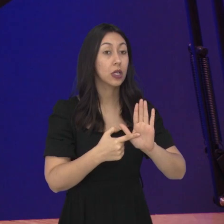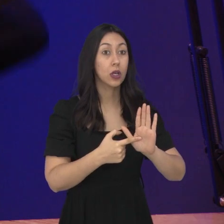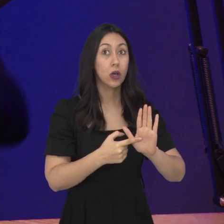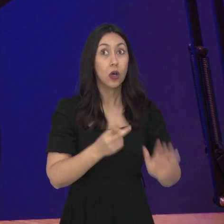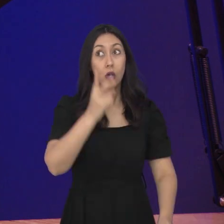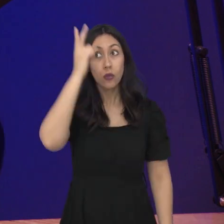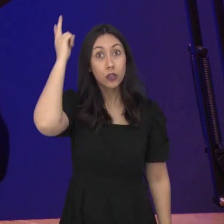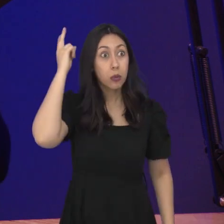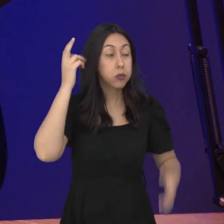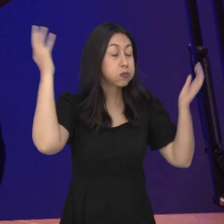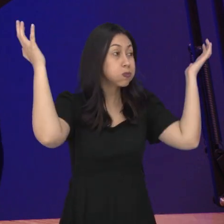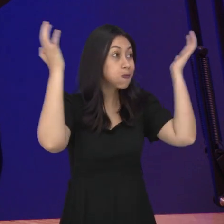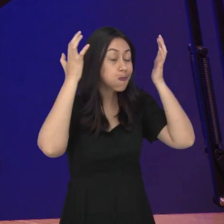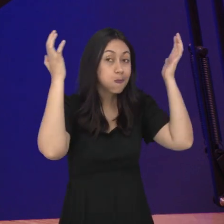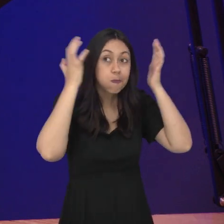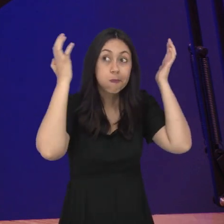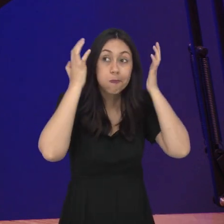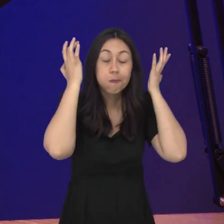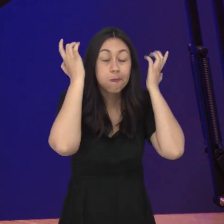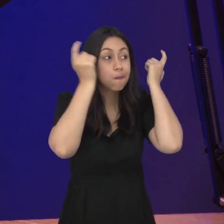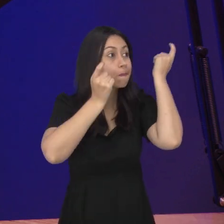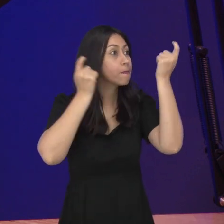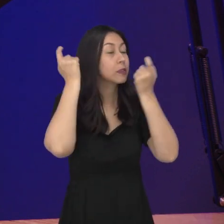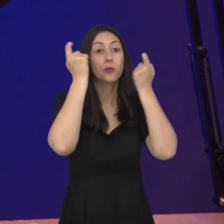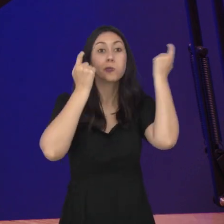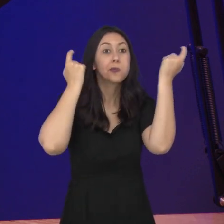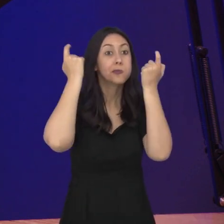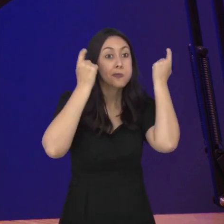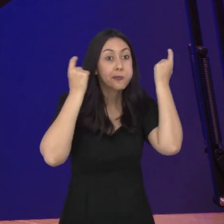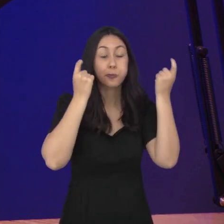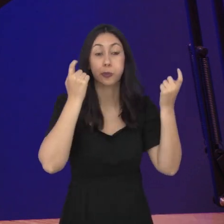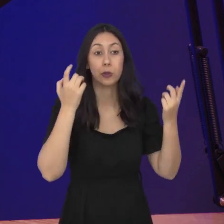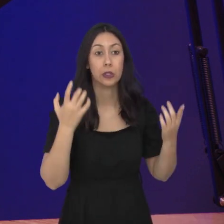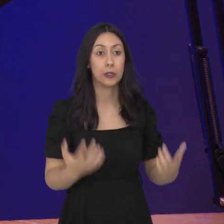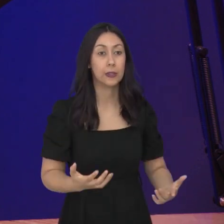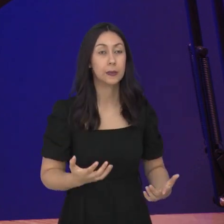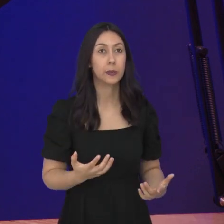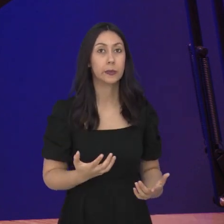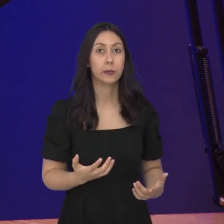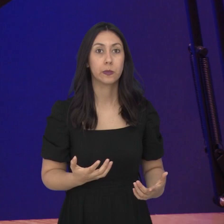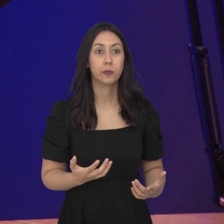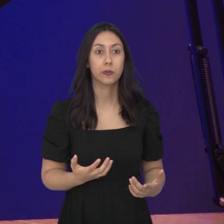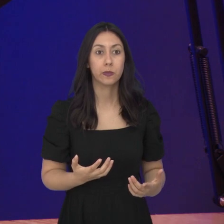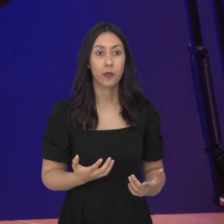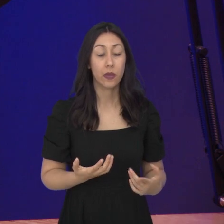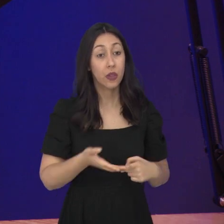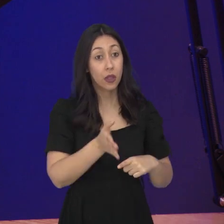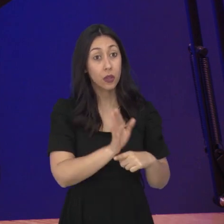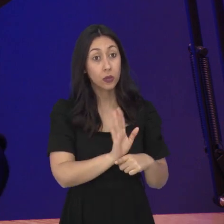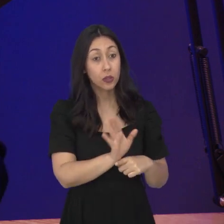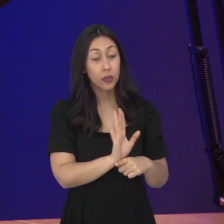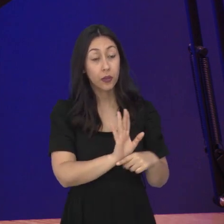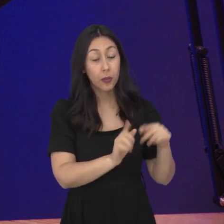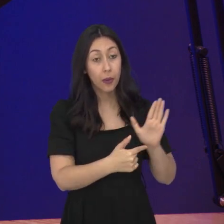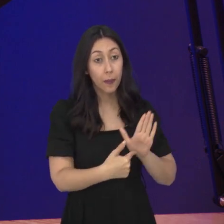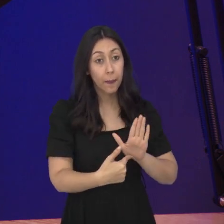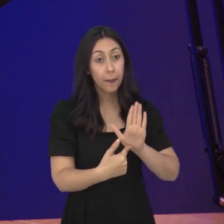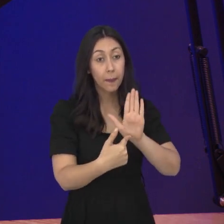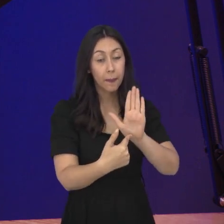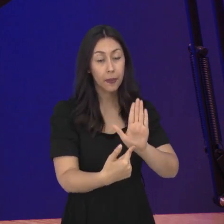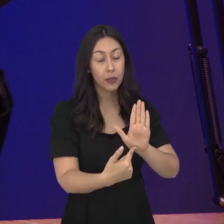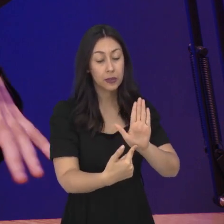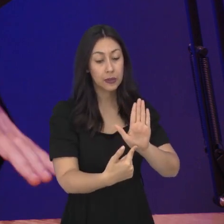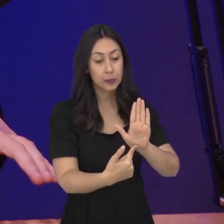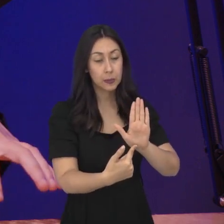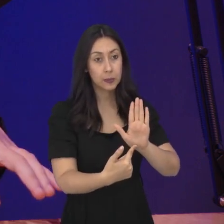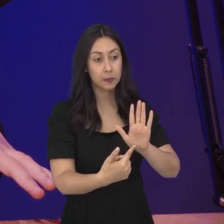vestibulares podem tipo, causar nas pessoas. Esse filme, ele